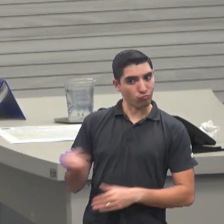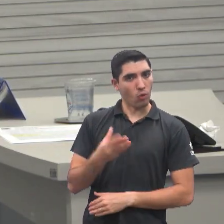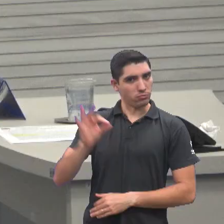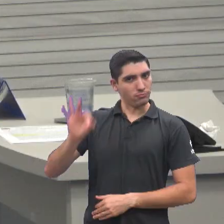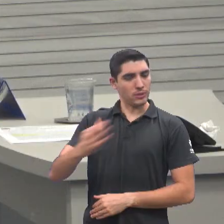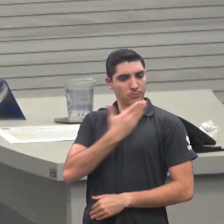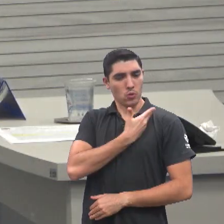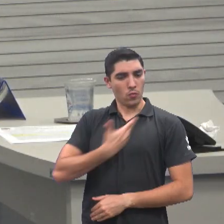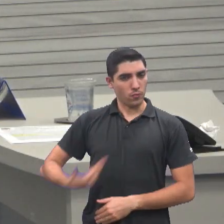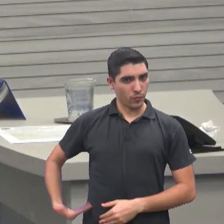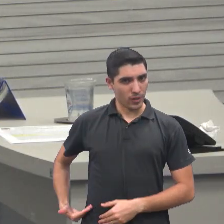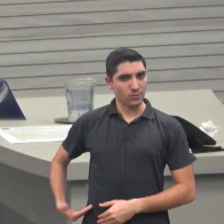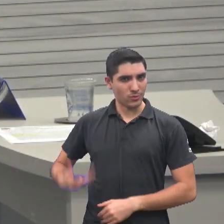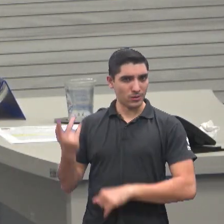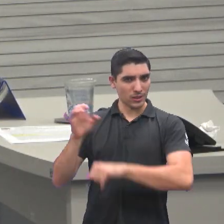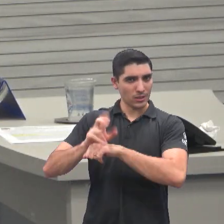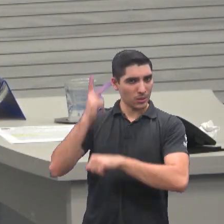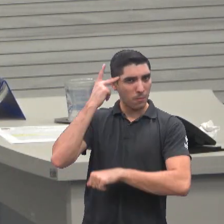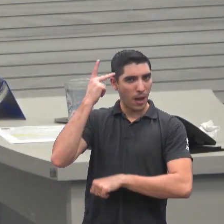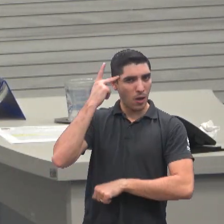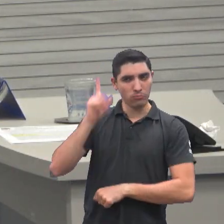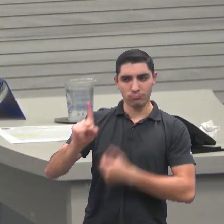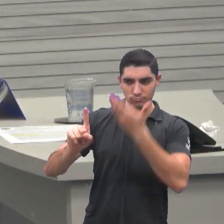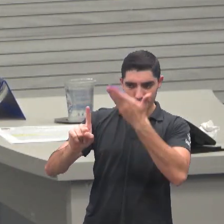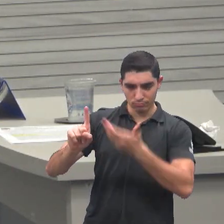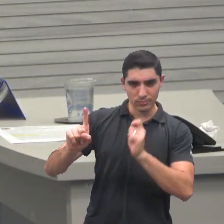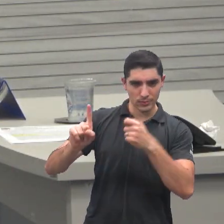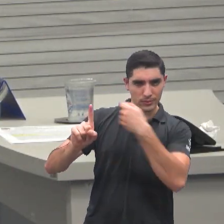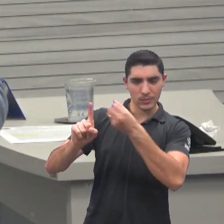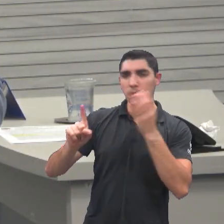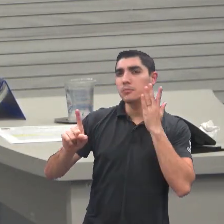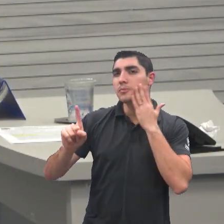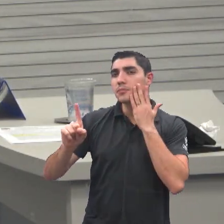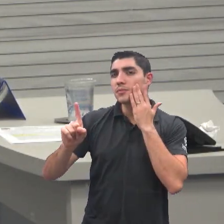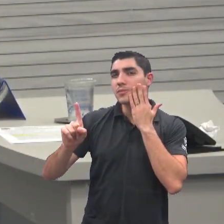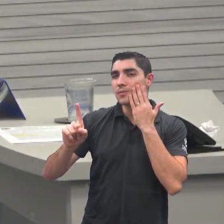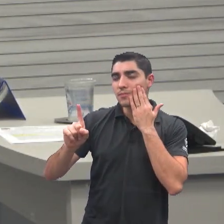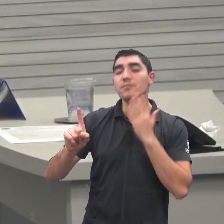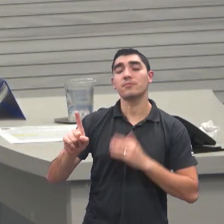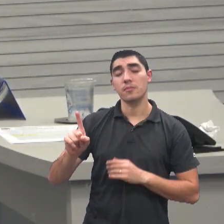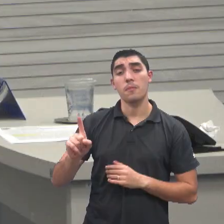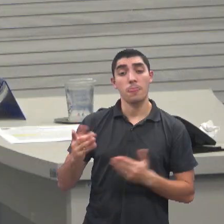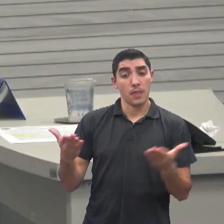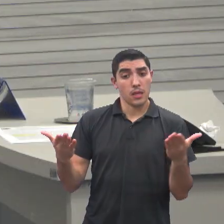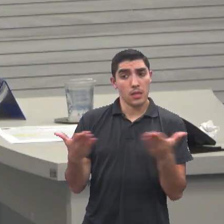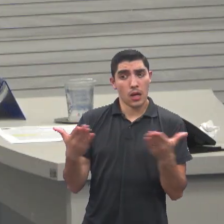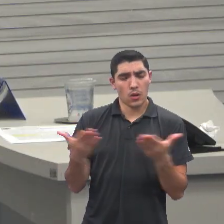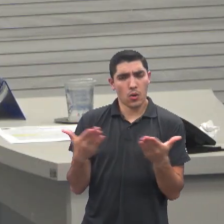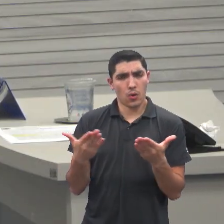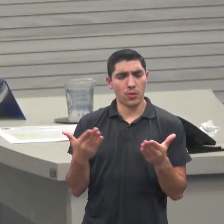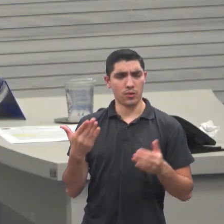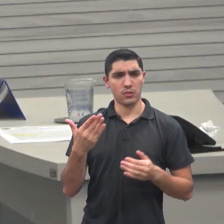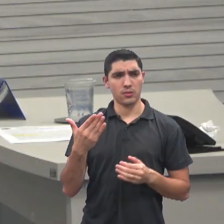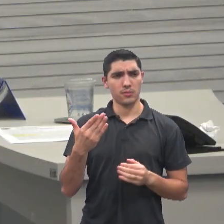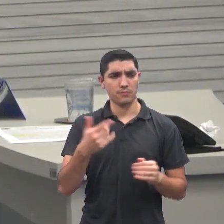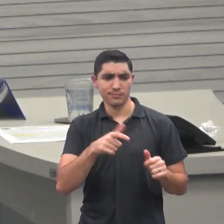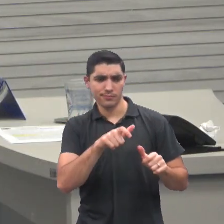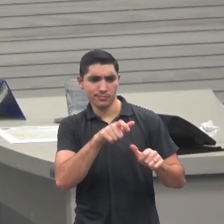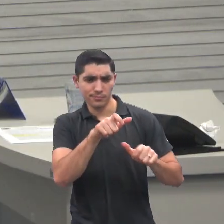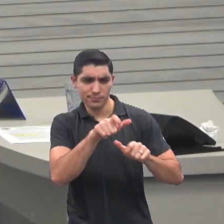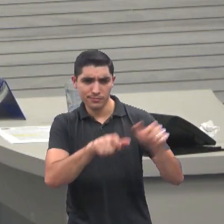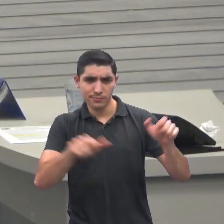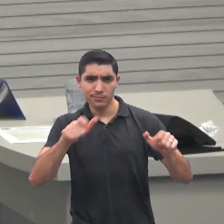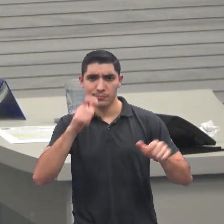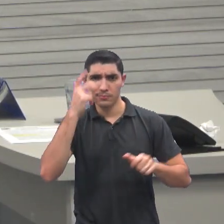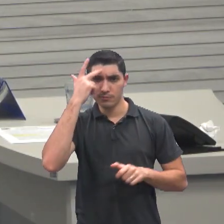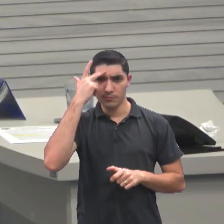eu estava na base do governo, recebi umas críticas de